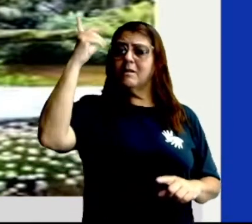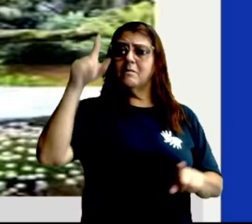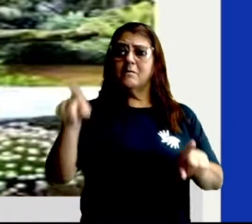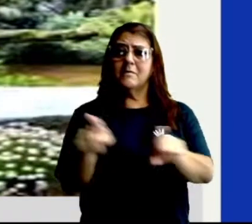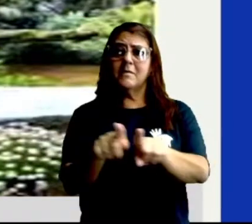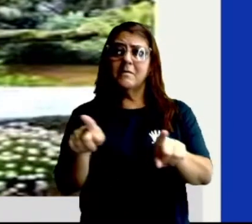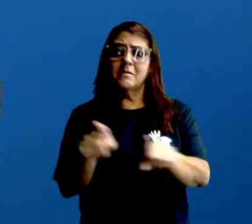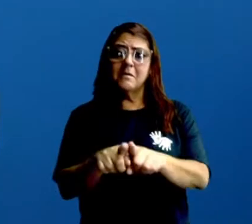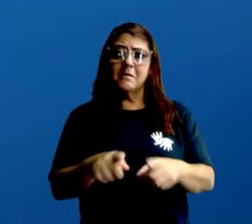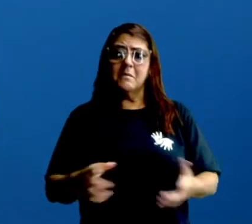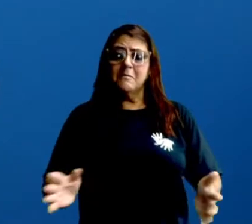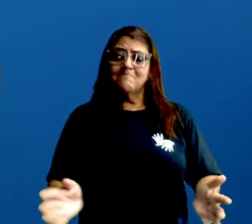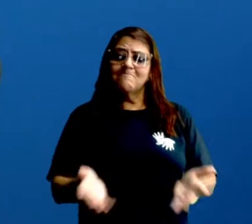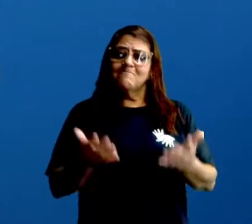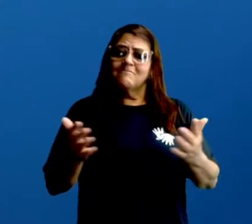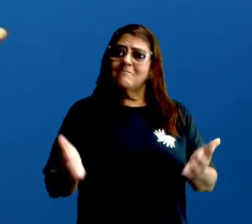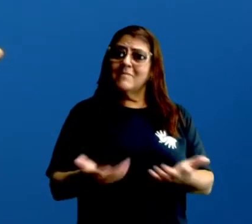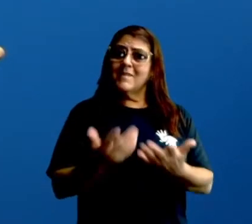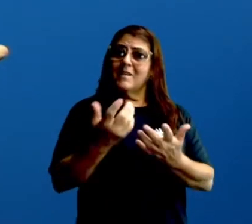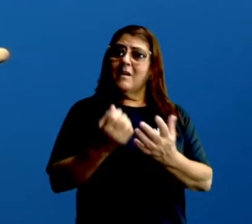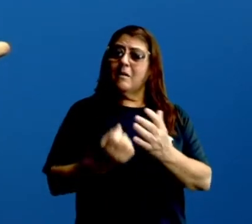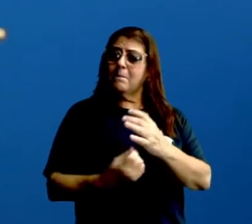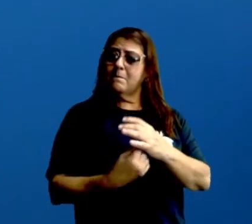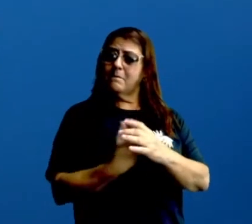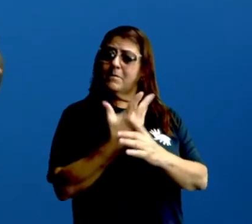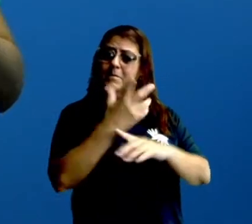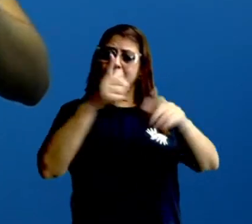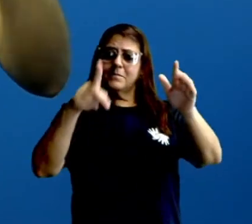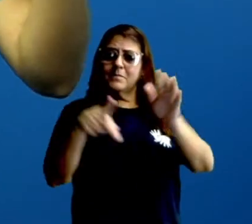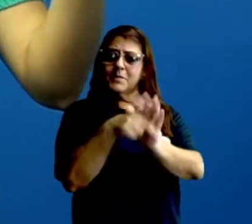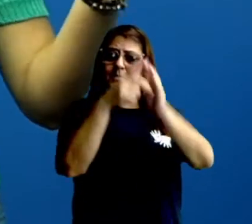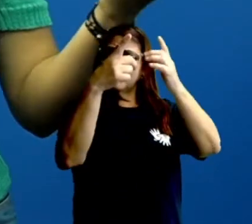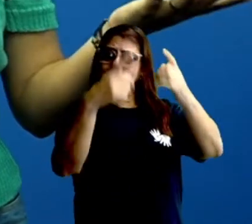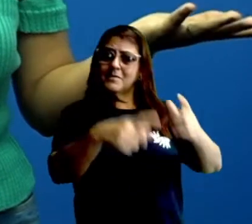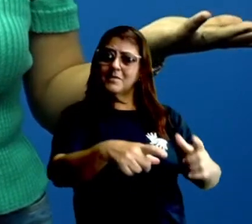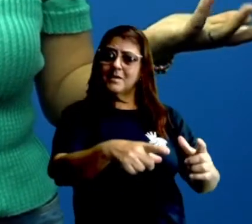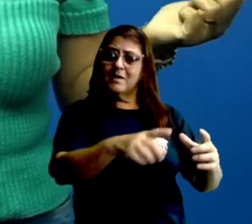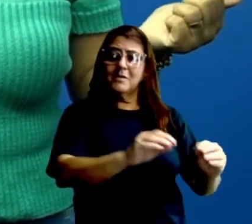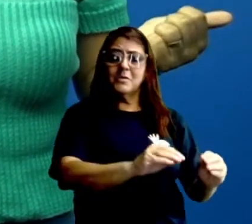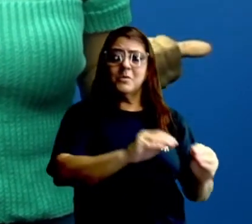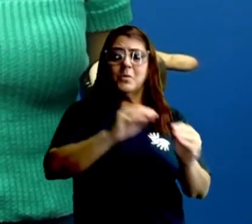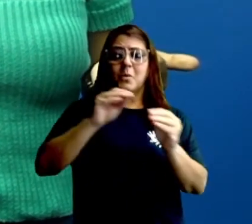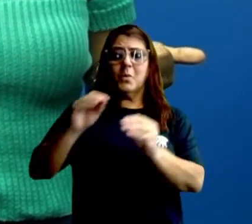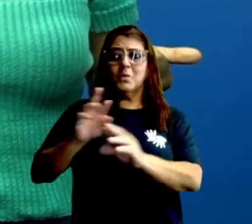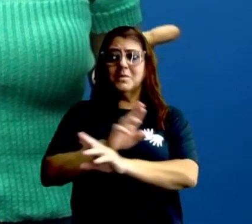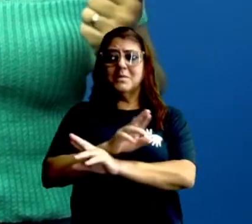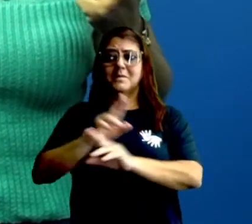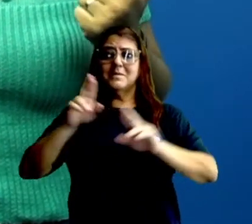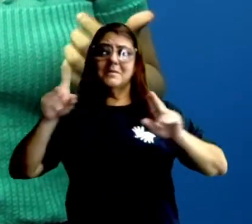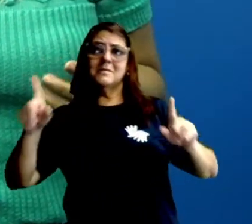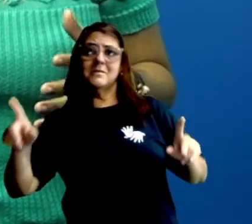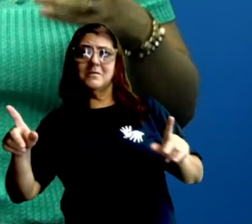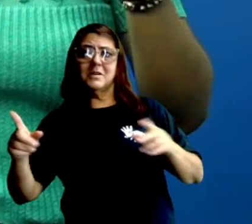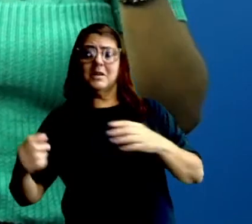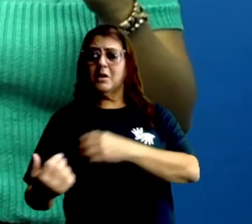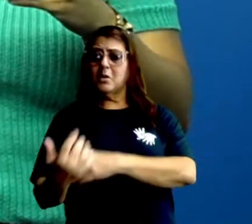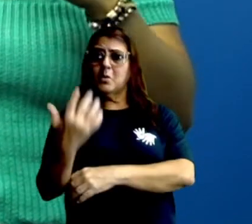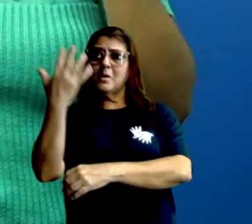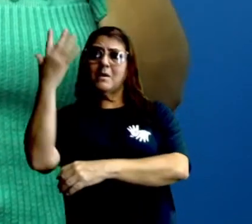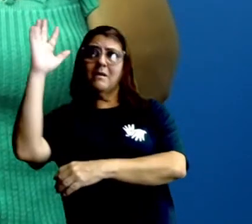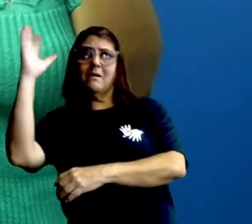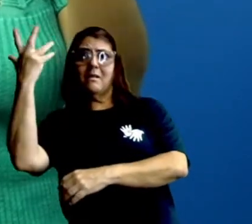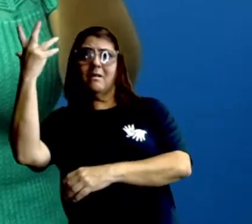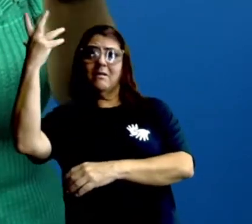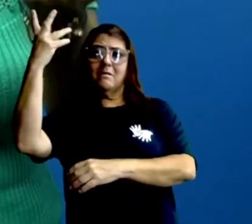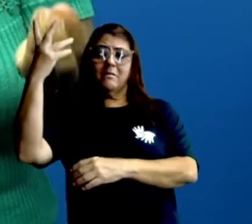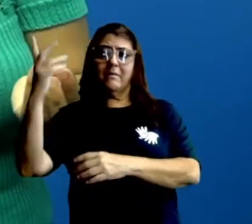a flora que vai ter em determinado lugar e em outro lugar vai ser diferente O clima vai